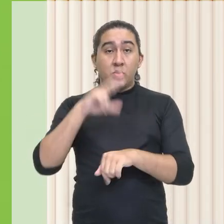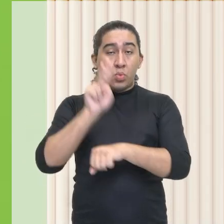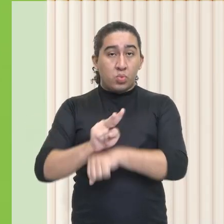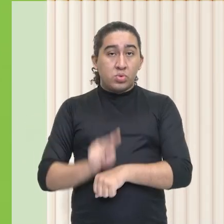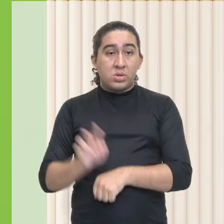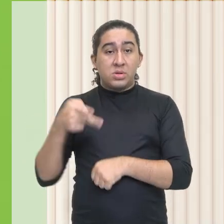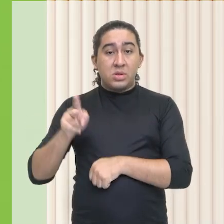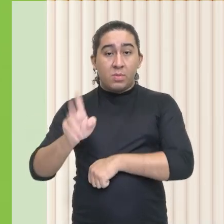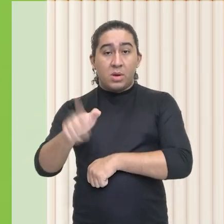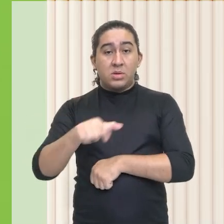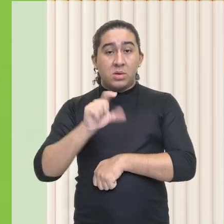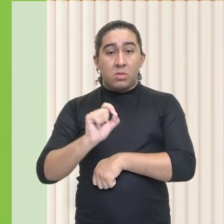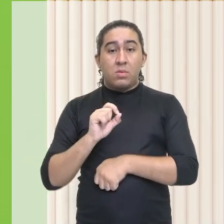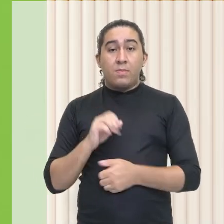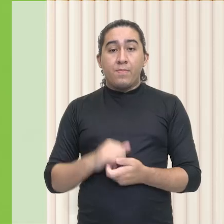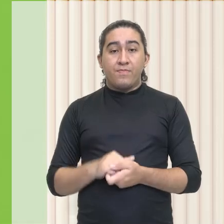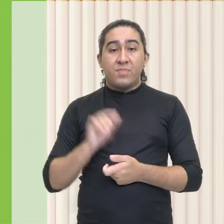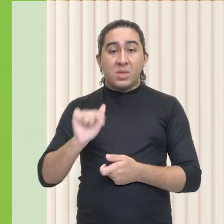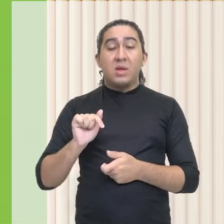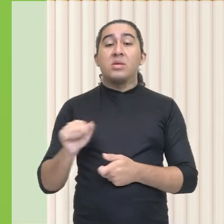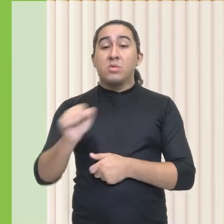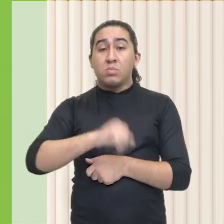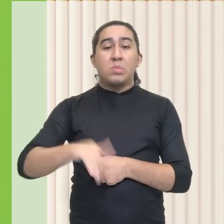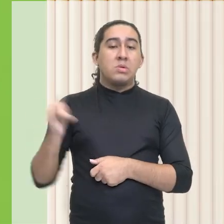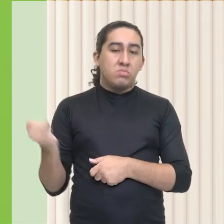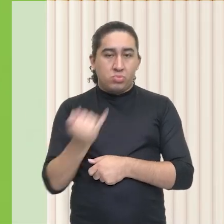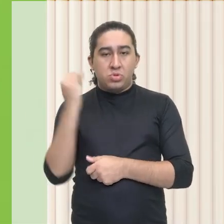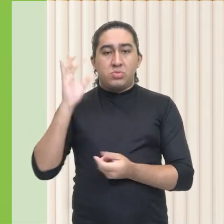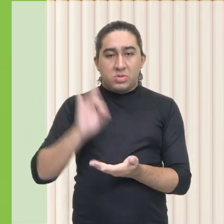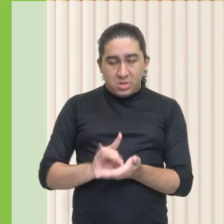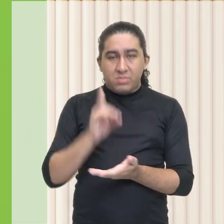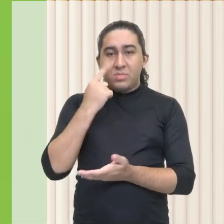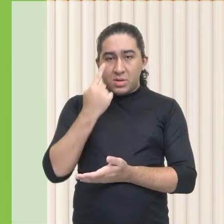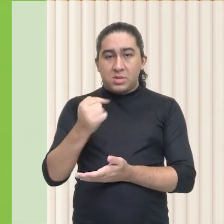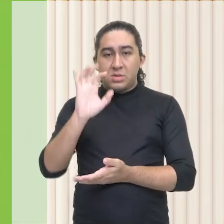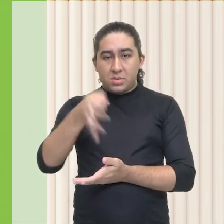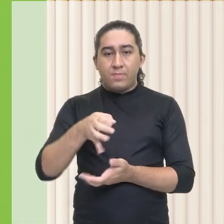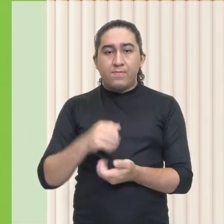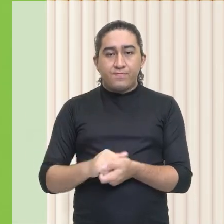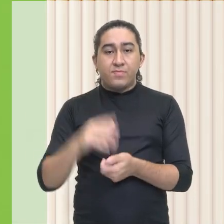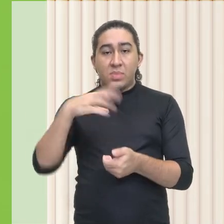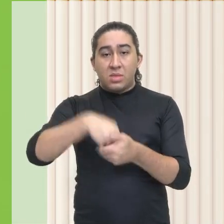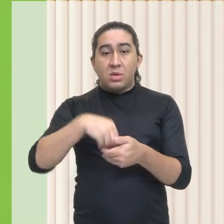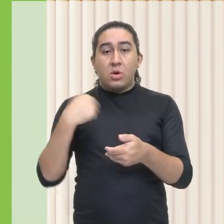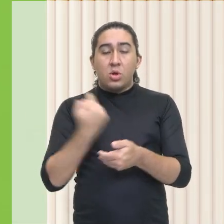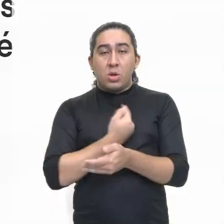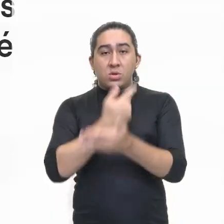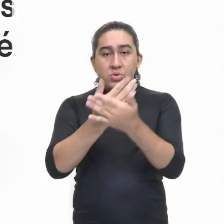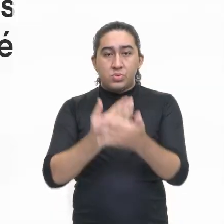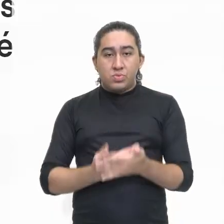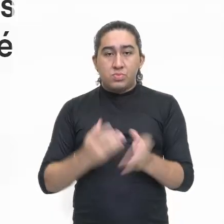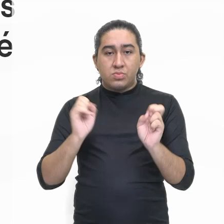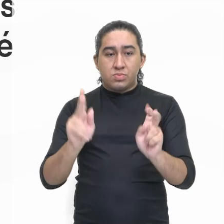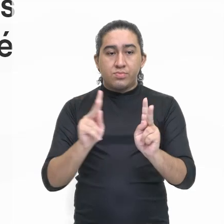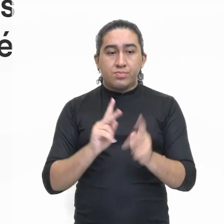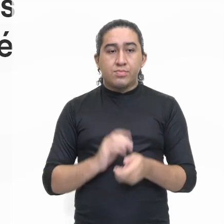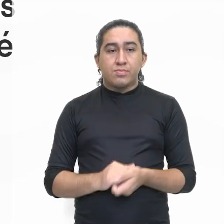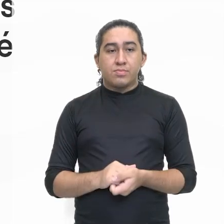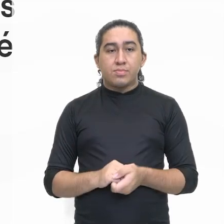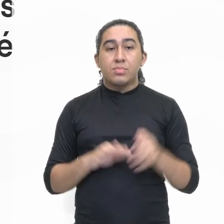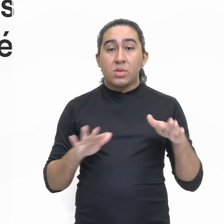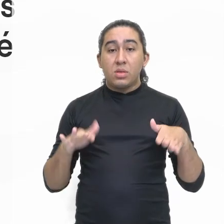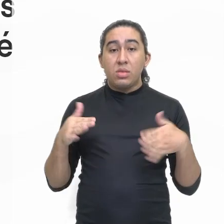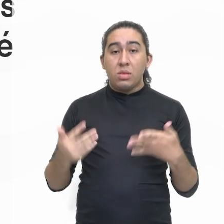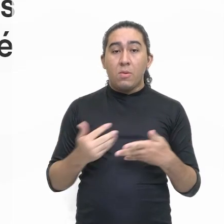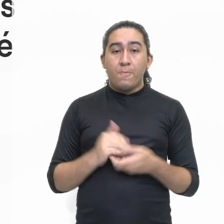preservar esse bioma tão importante, tão interessante dentro dos nossos estudos aí.